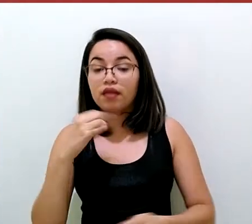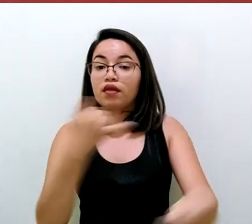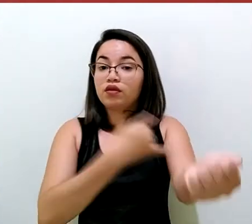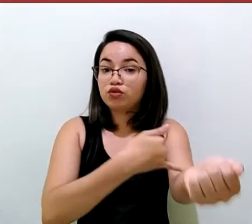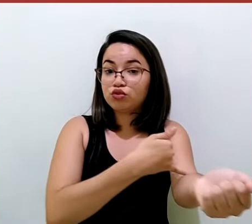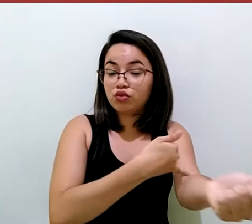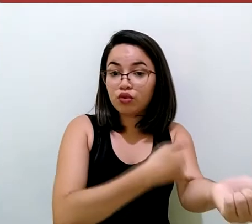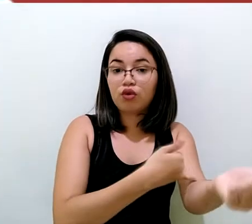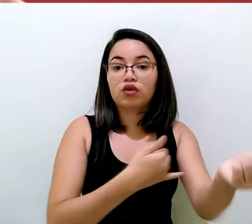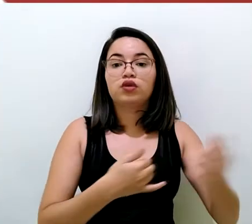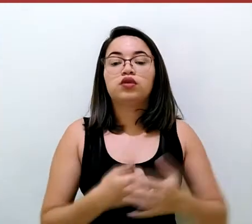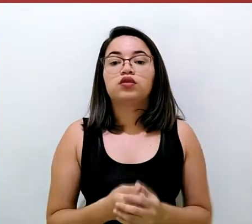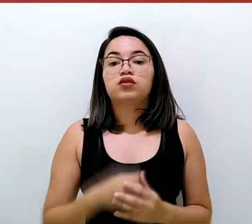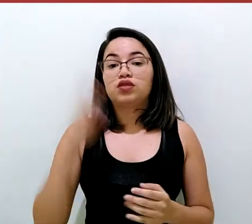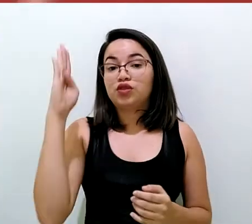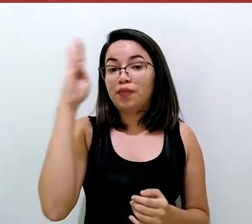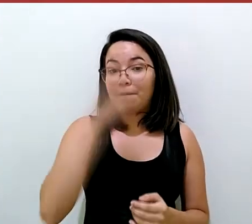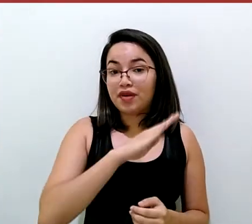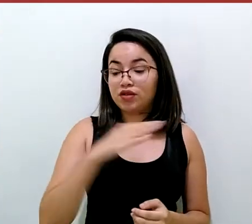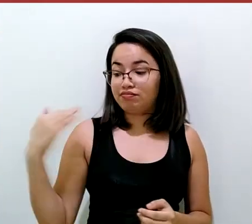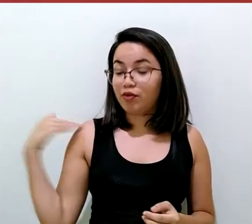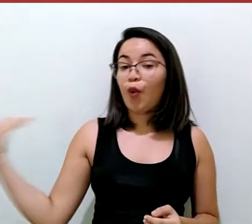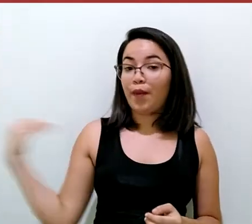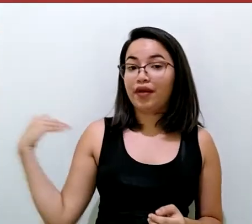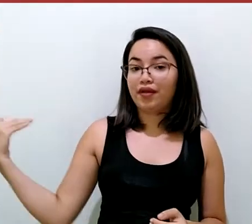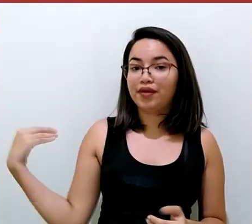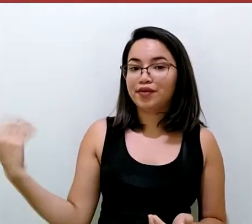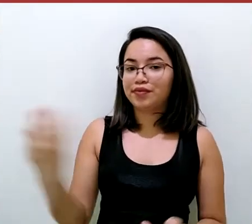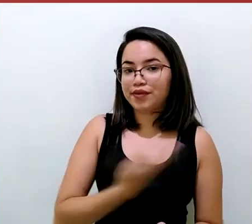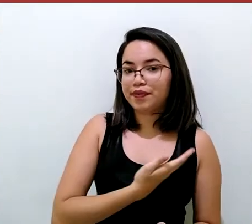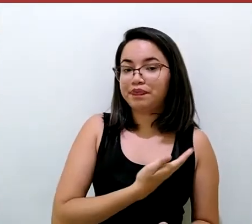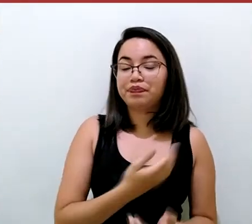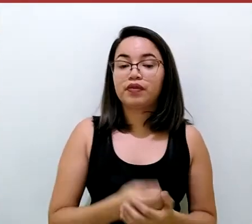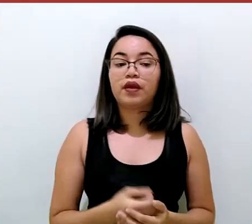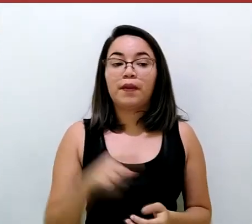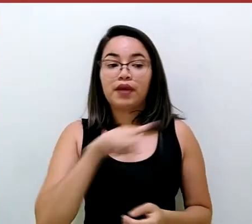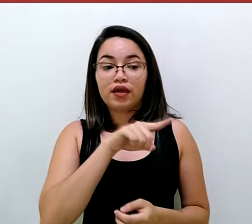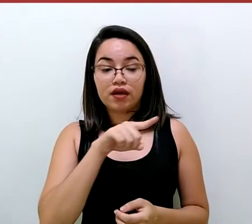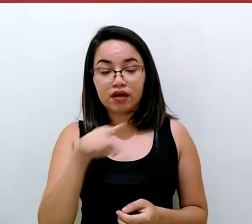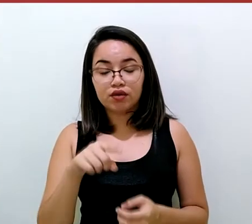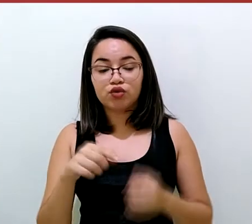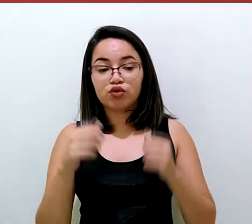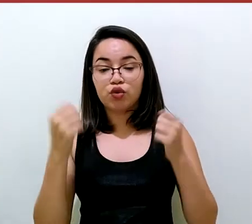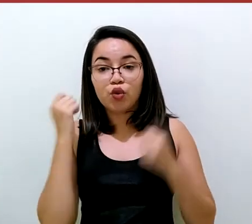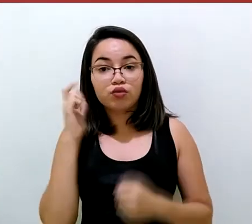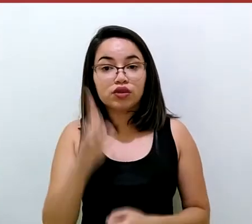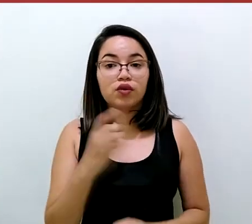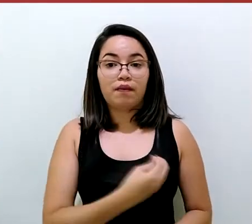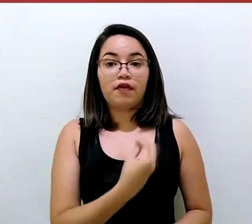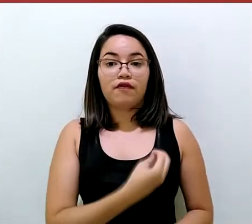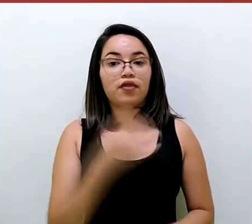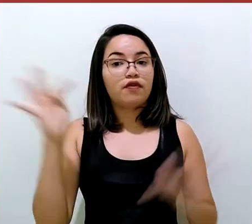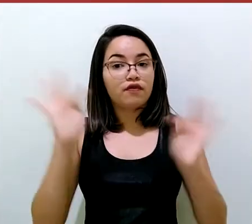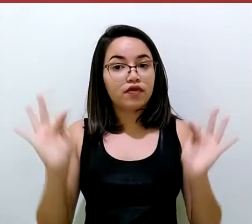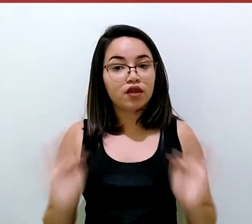das drogas, das más companhias, e que para eles alcançarem uma vida feliz e